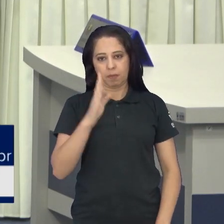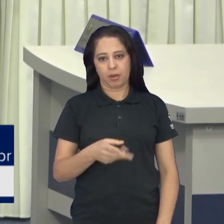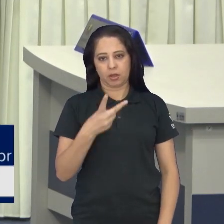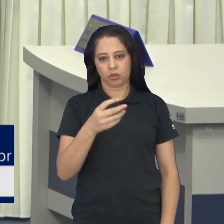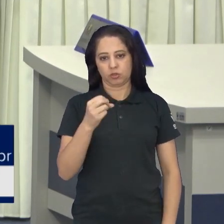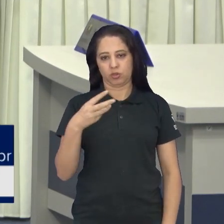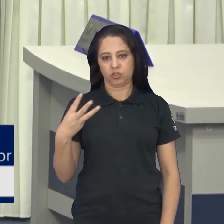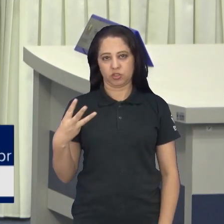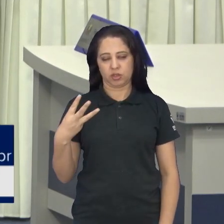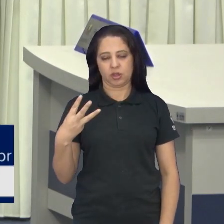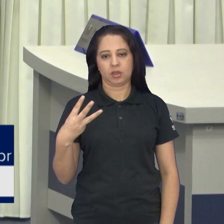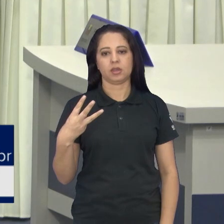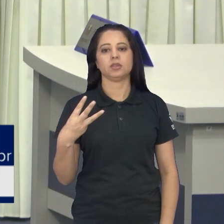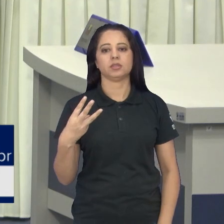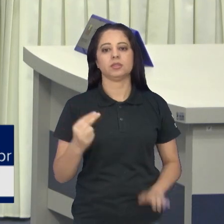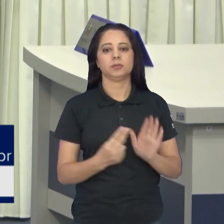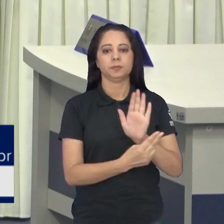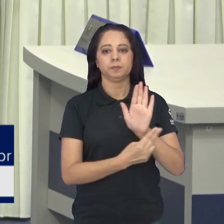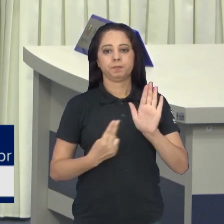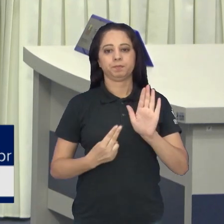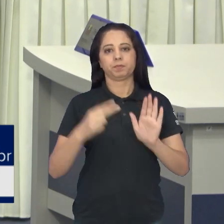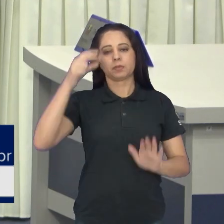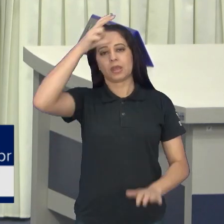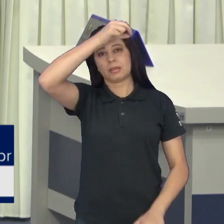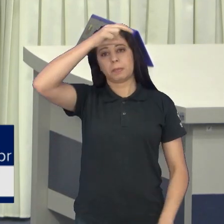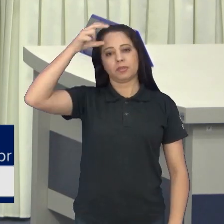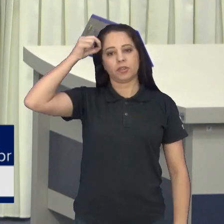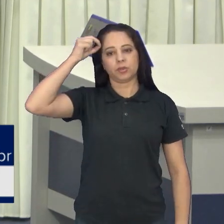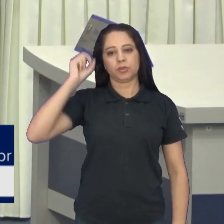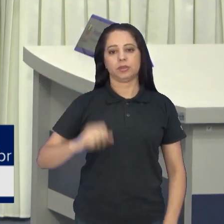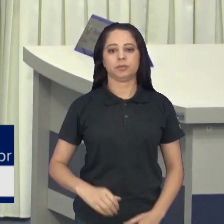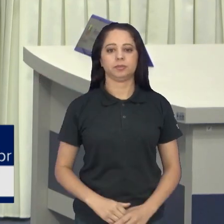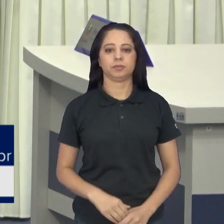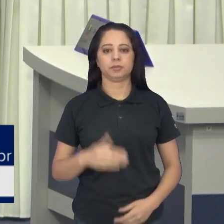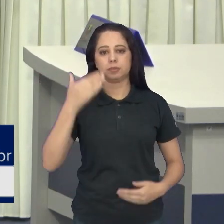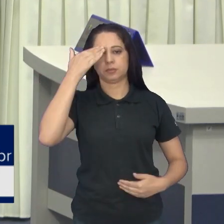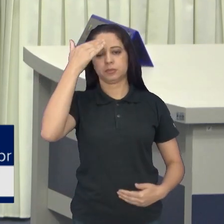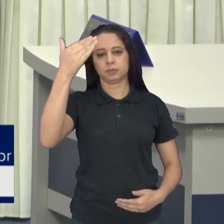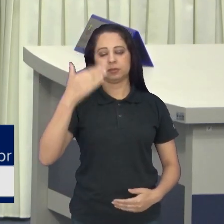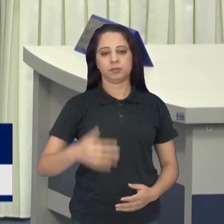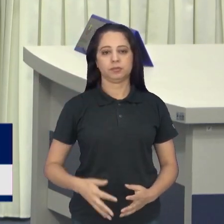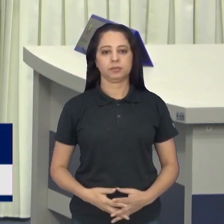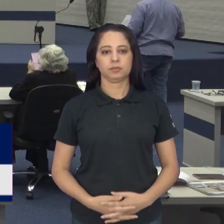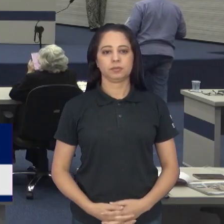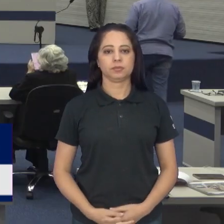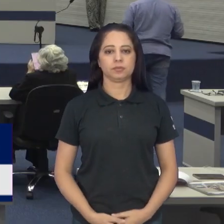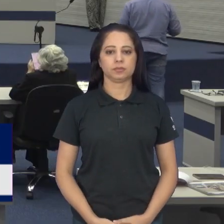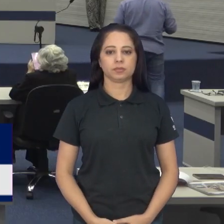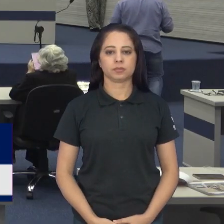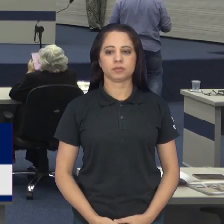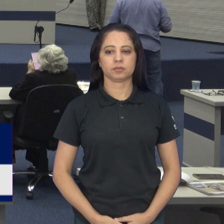3550/2023, de autoria do Poder Executivo. Obrigado, senhor presidente.